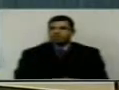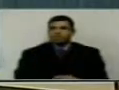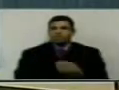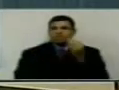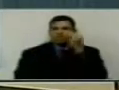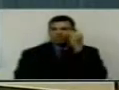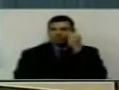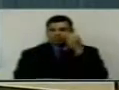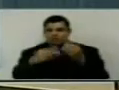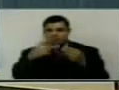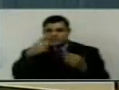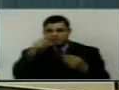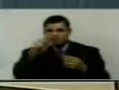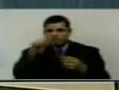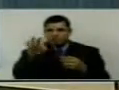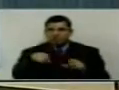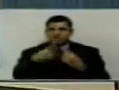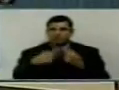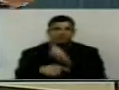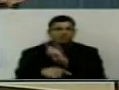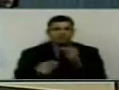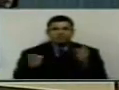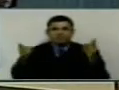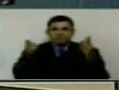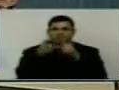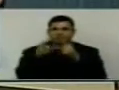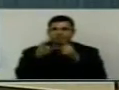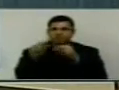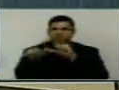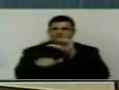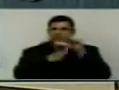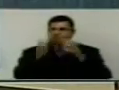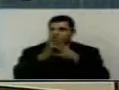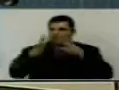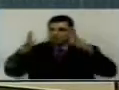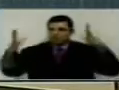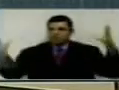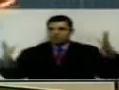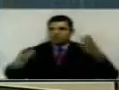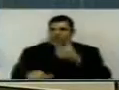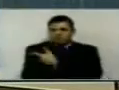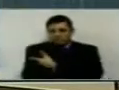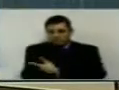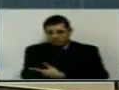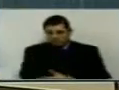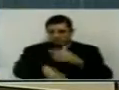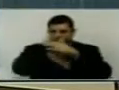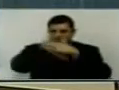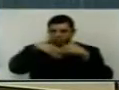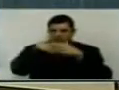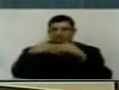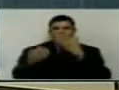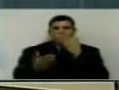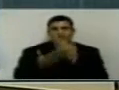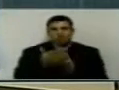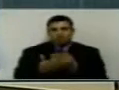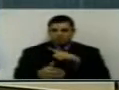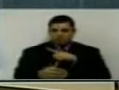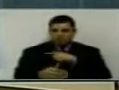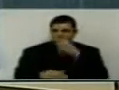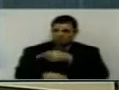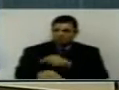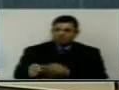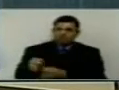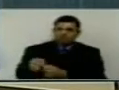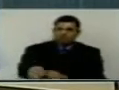vista político, mas isso não diminuiu, pelo contrário, aumentou o respeito, o carinho e a admiração que é